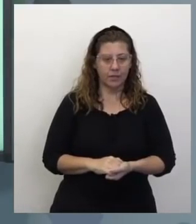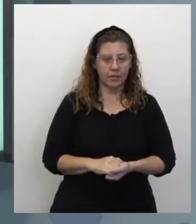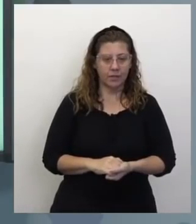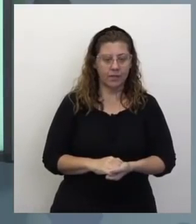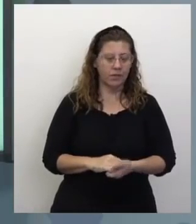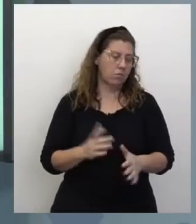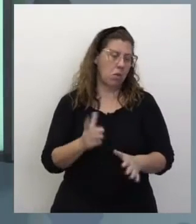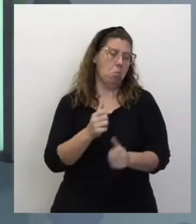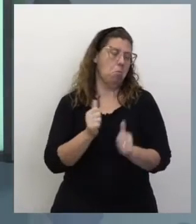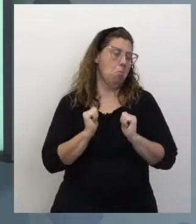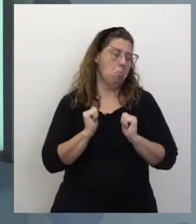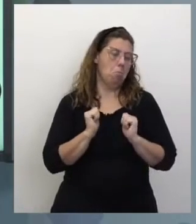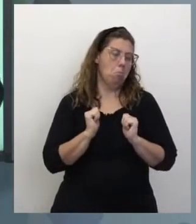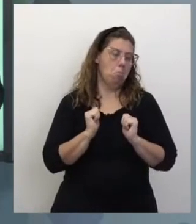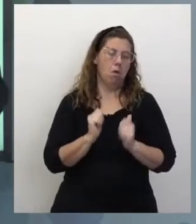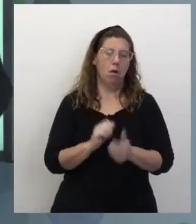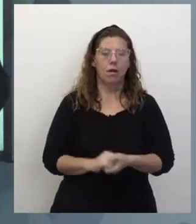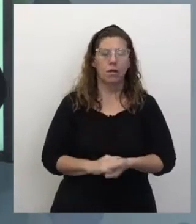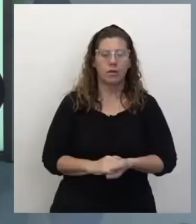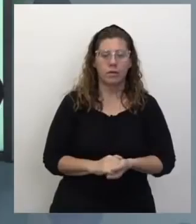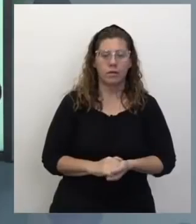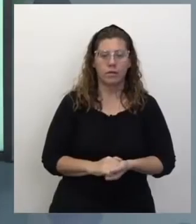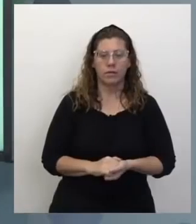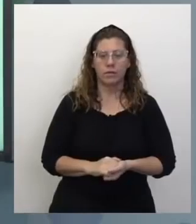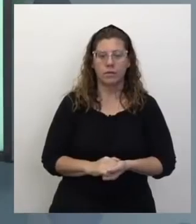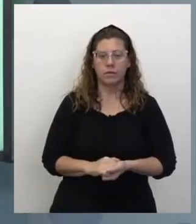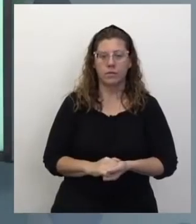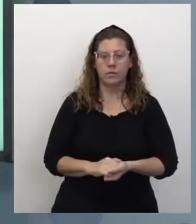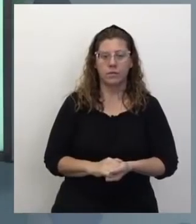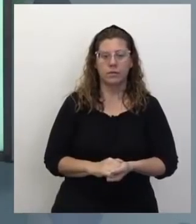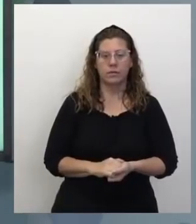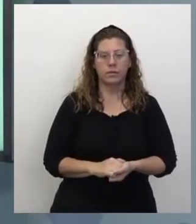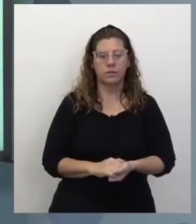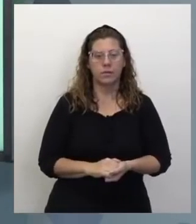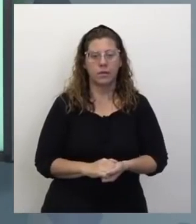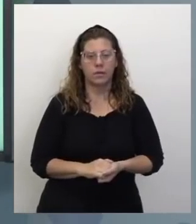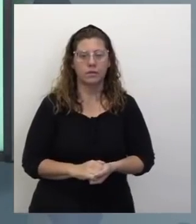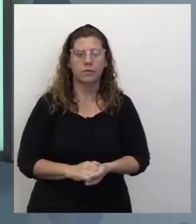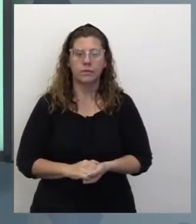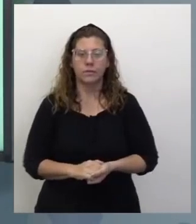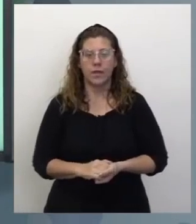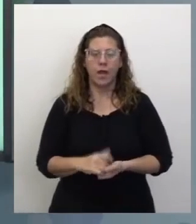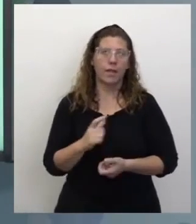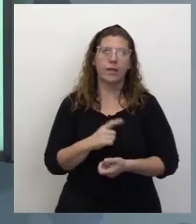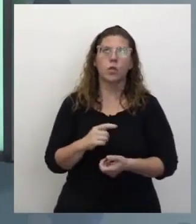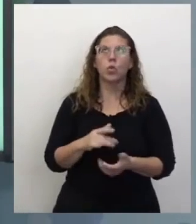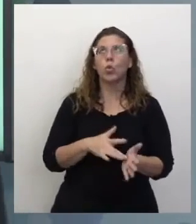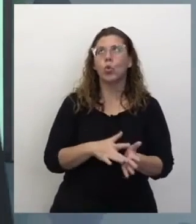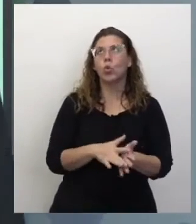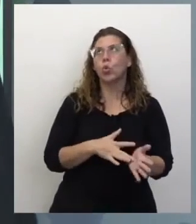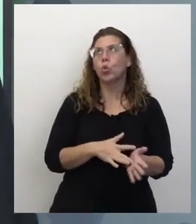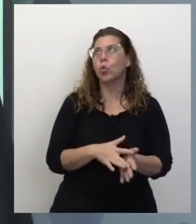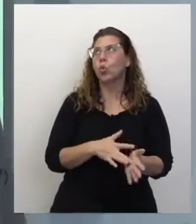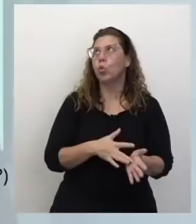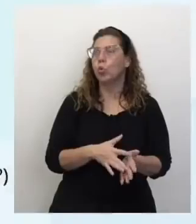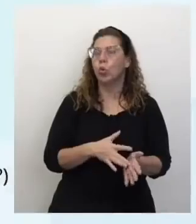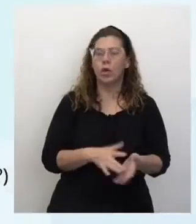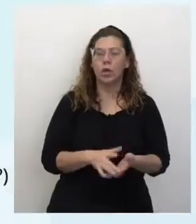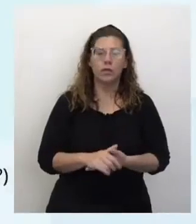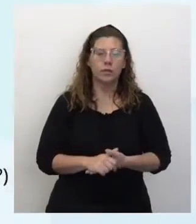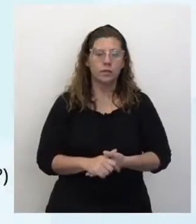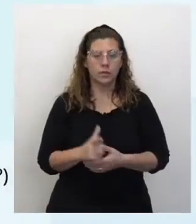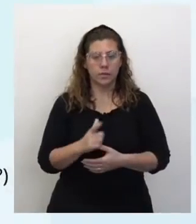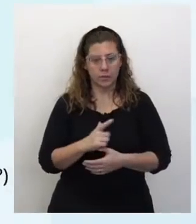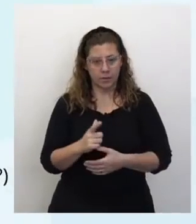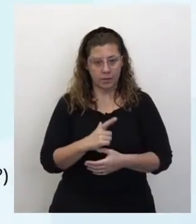eu, né? Cool. Não fiz nada de errado. Então o Poker Face é isso, assim, né? Tipo, você tem que disfarçar ali, né? A gente também tem o Me Gusta,